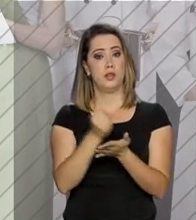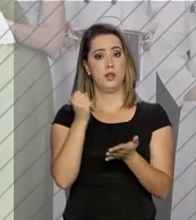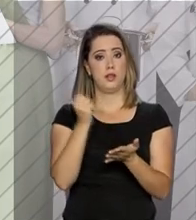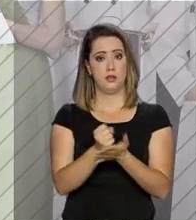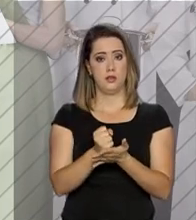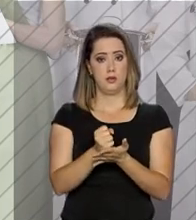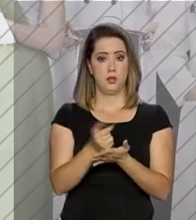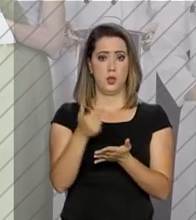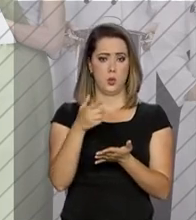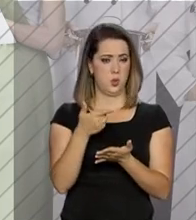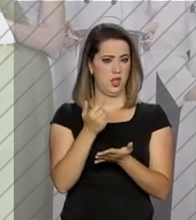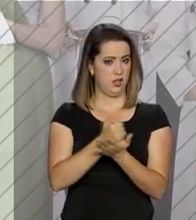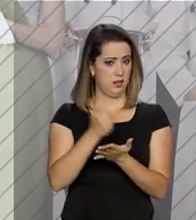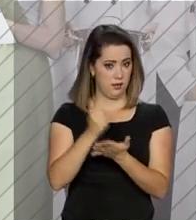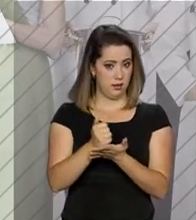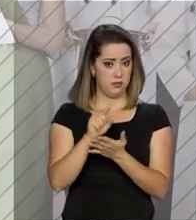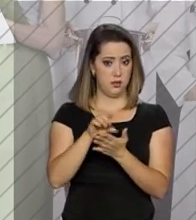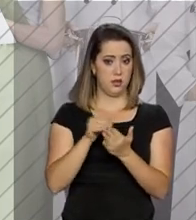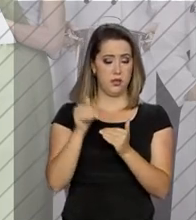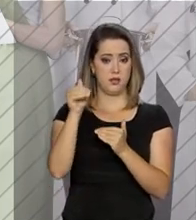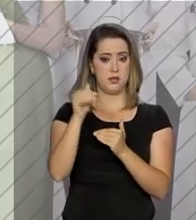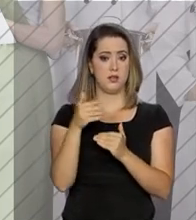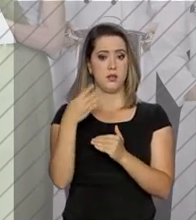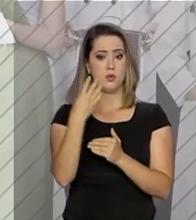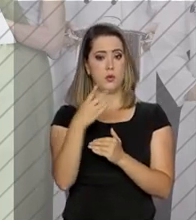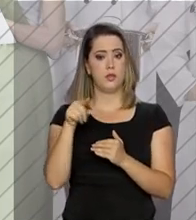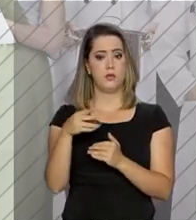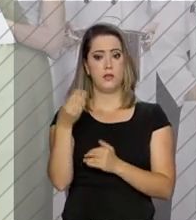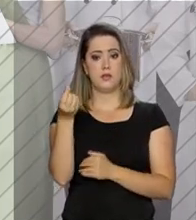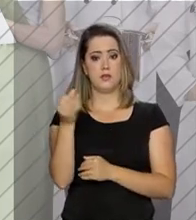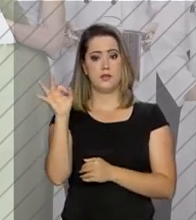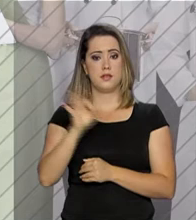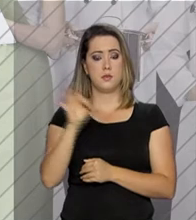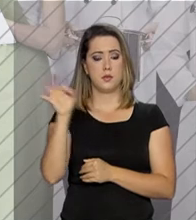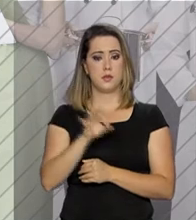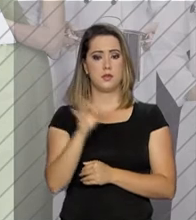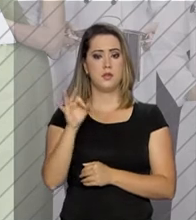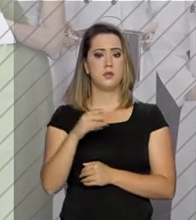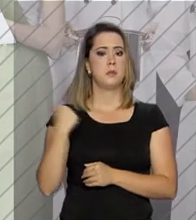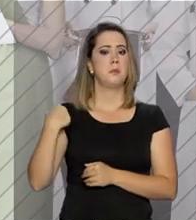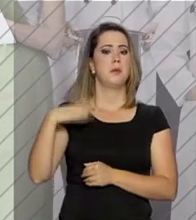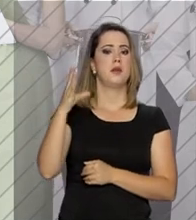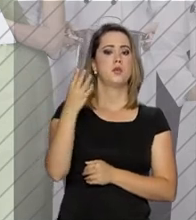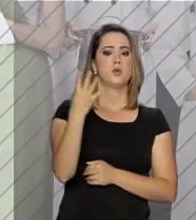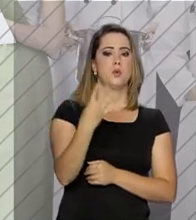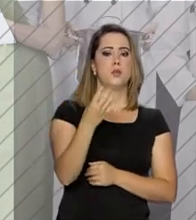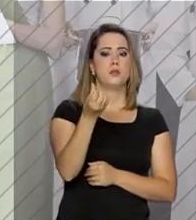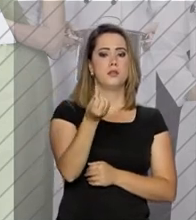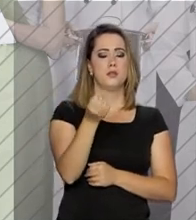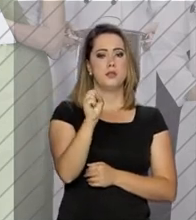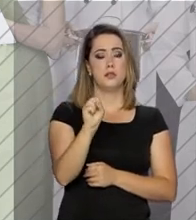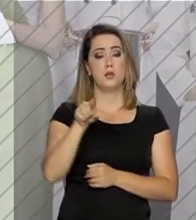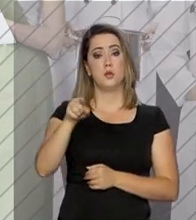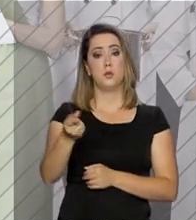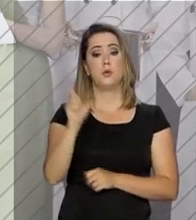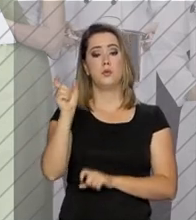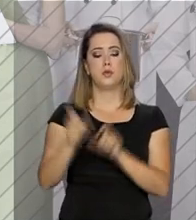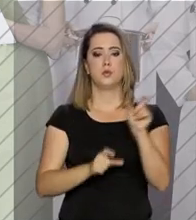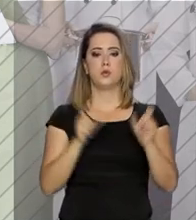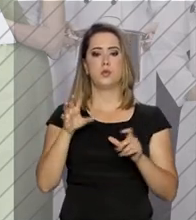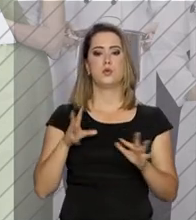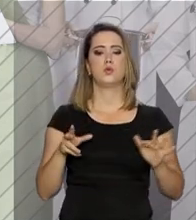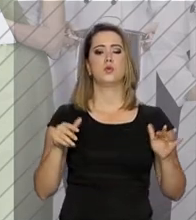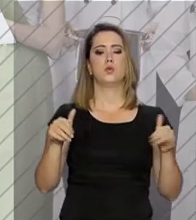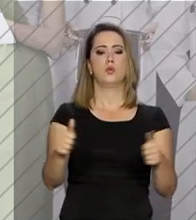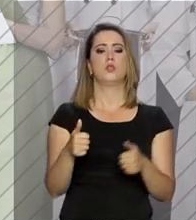4,6 por cento em relação ao trimestre anterior são mais de 460 mil pessoas nesta situação um total de